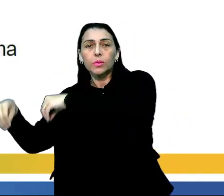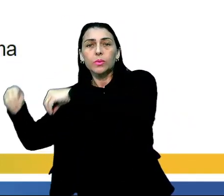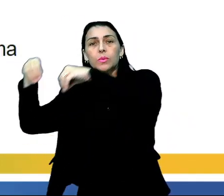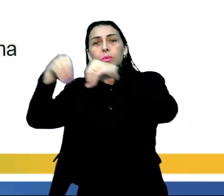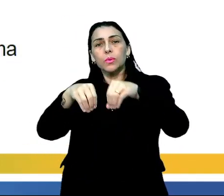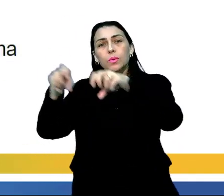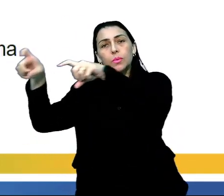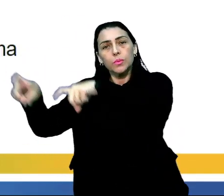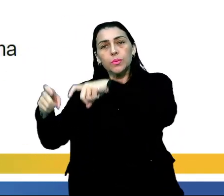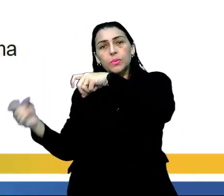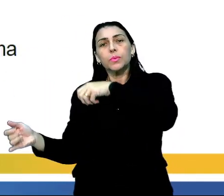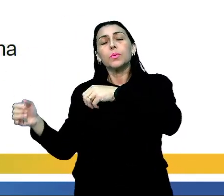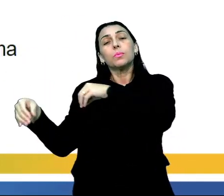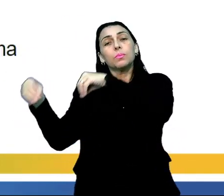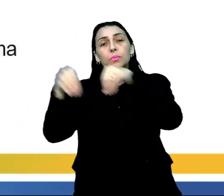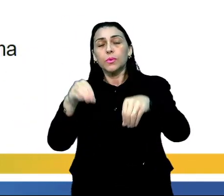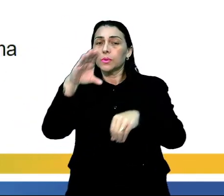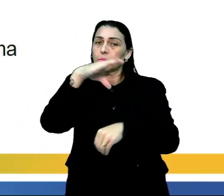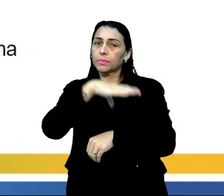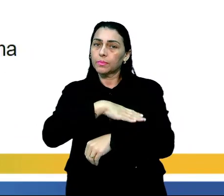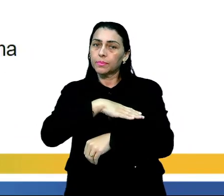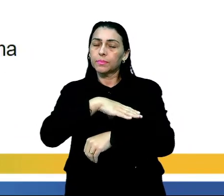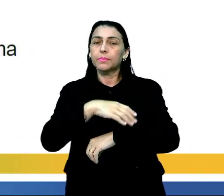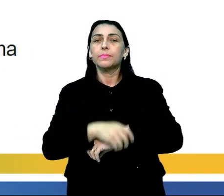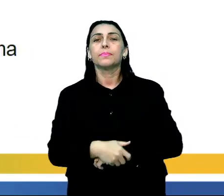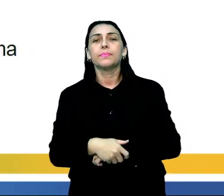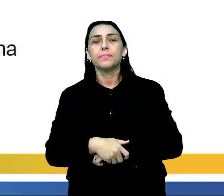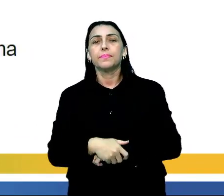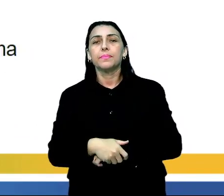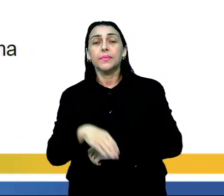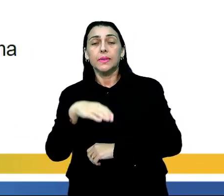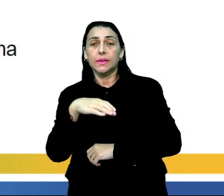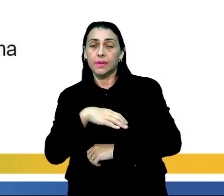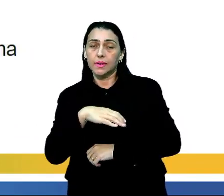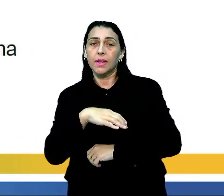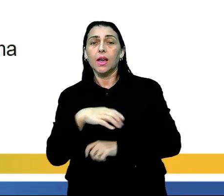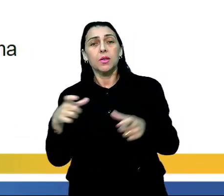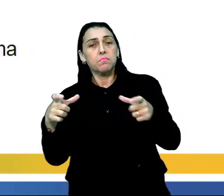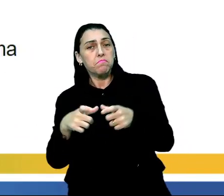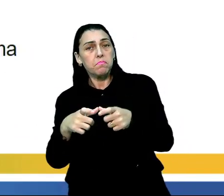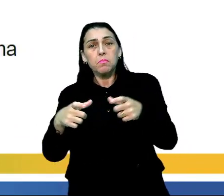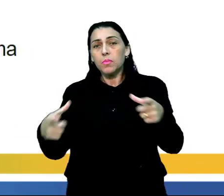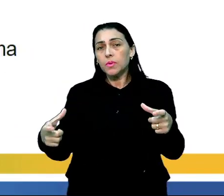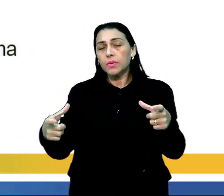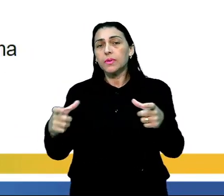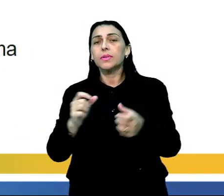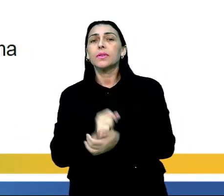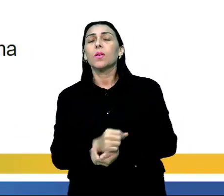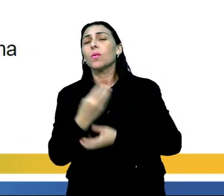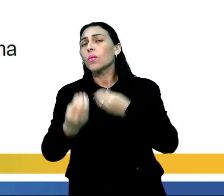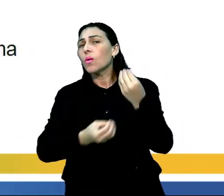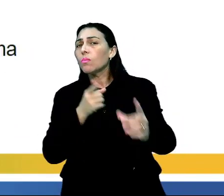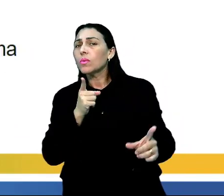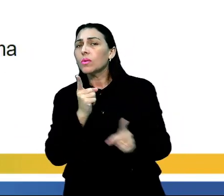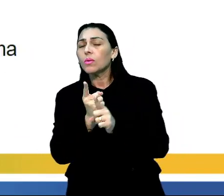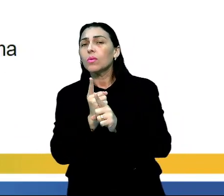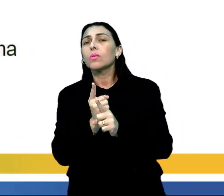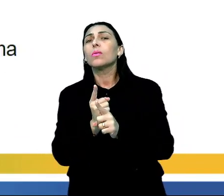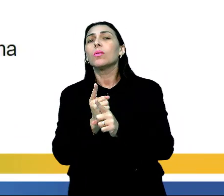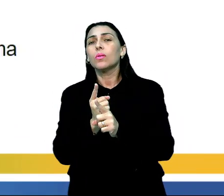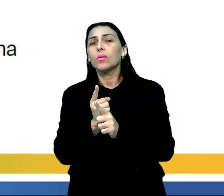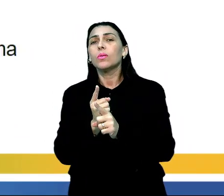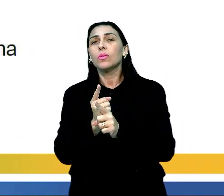do campo e vão migrar para a cidade, cidade grande ou cidade média. Como é que eu encontro a